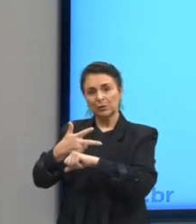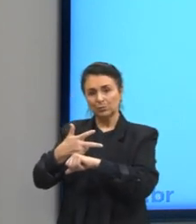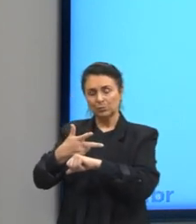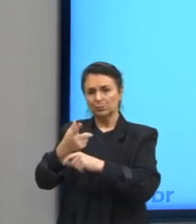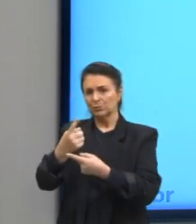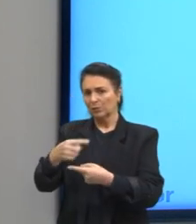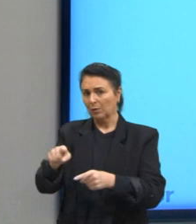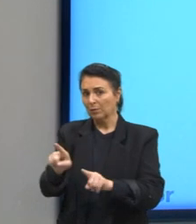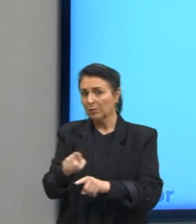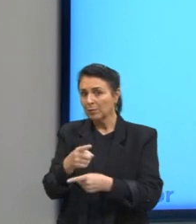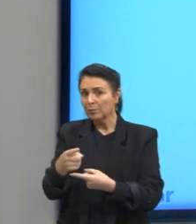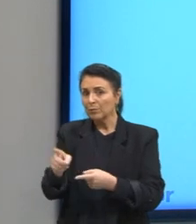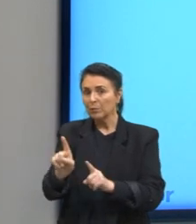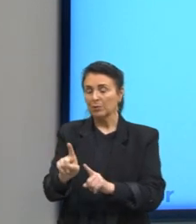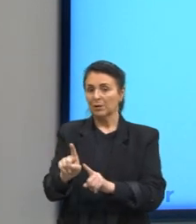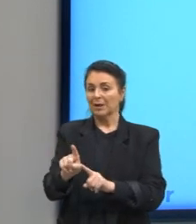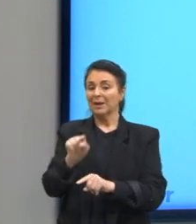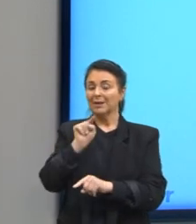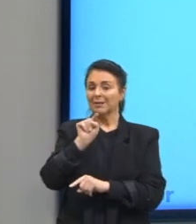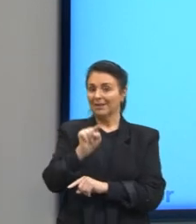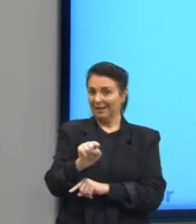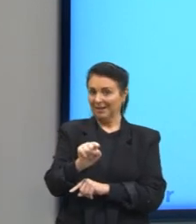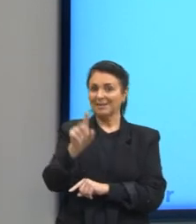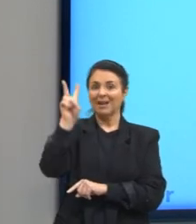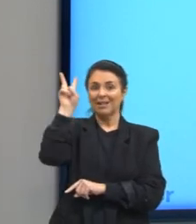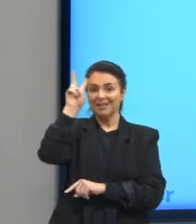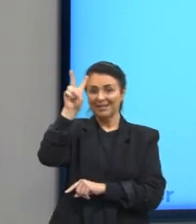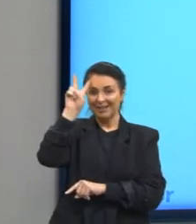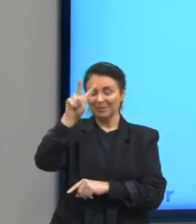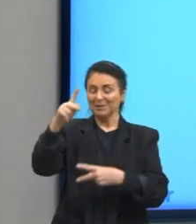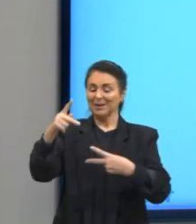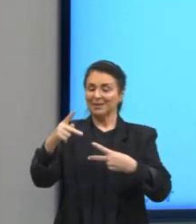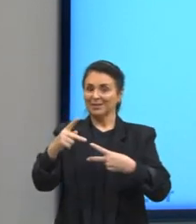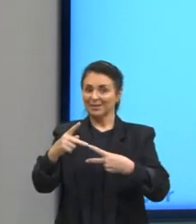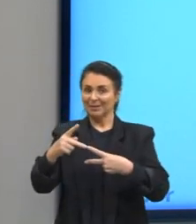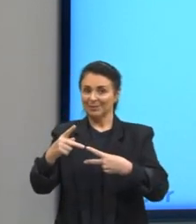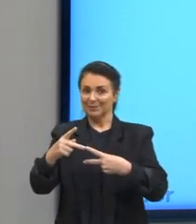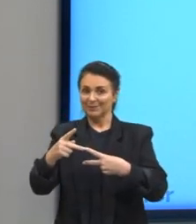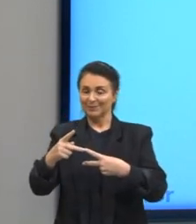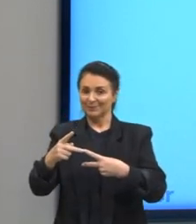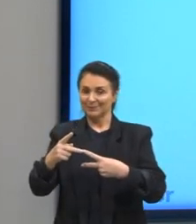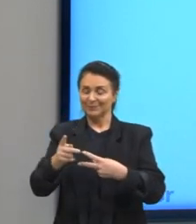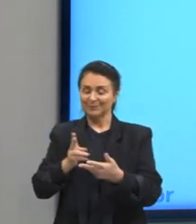lembrar das preposições caso você queira seguindo